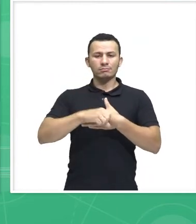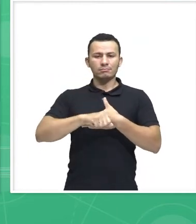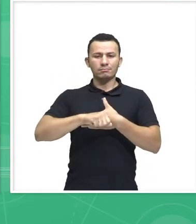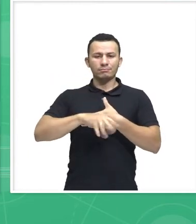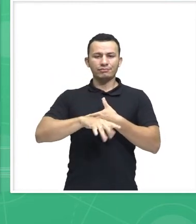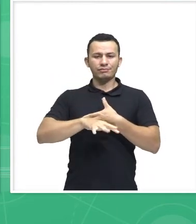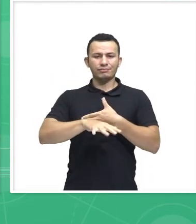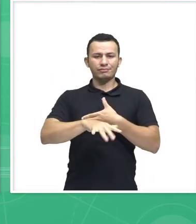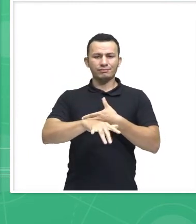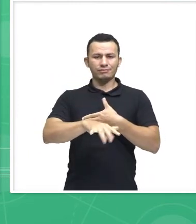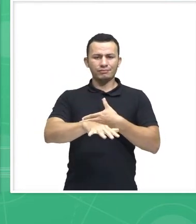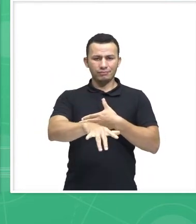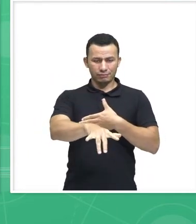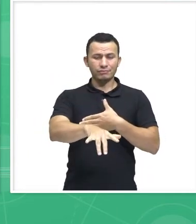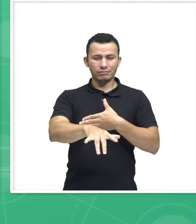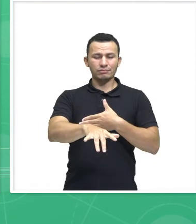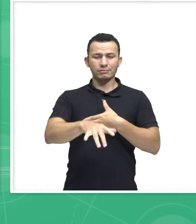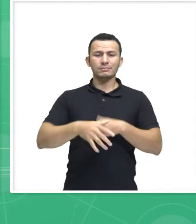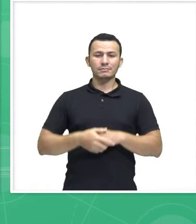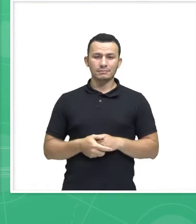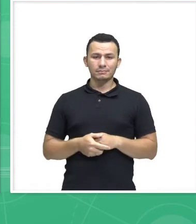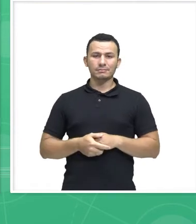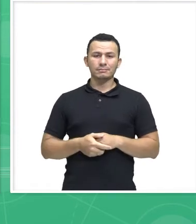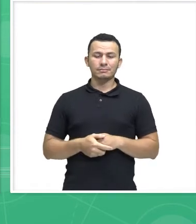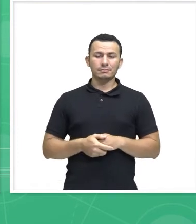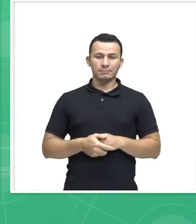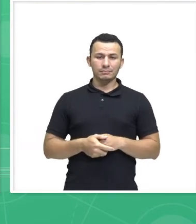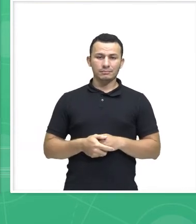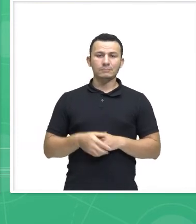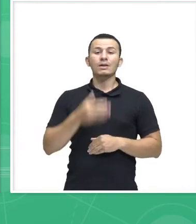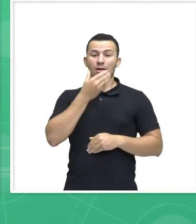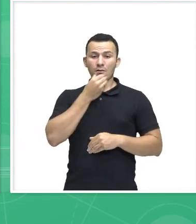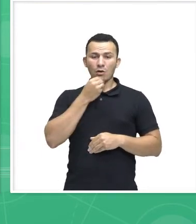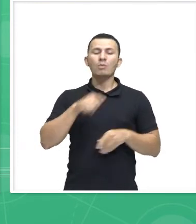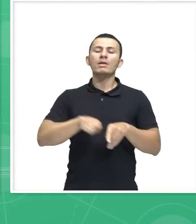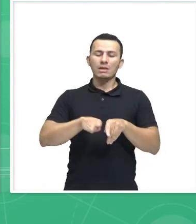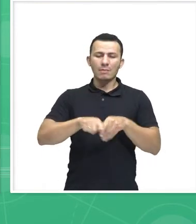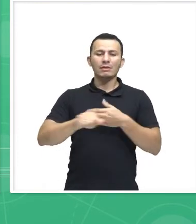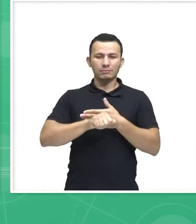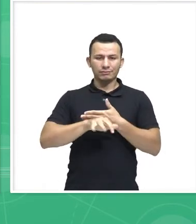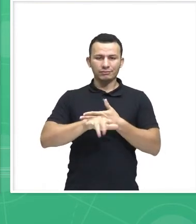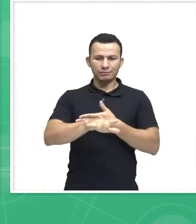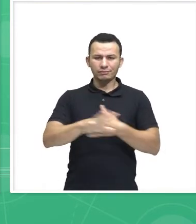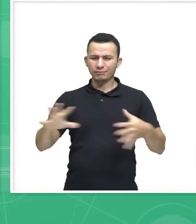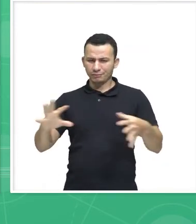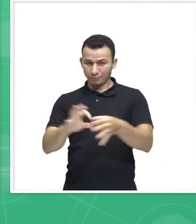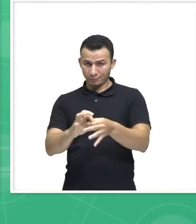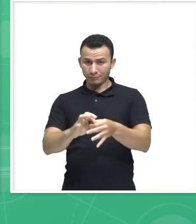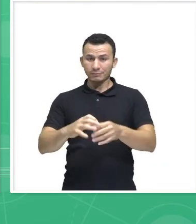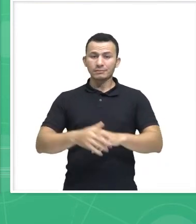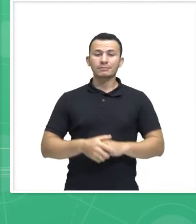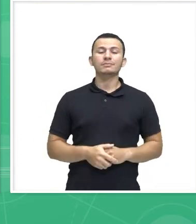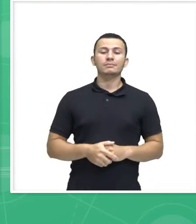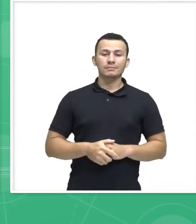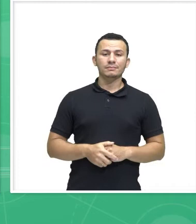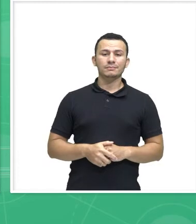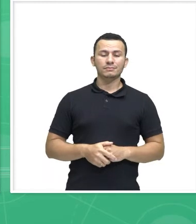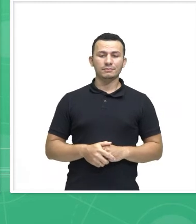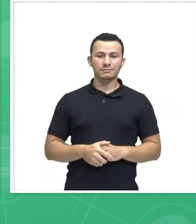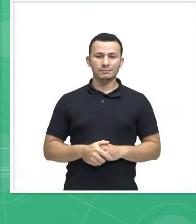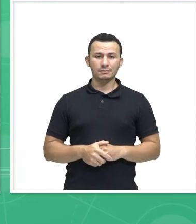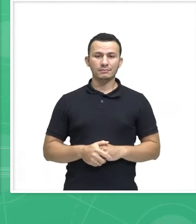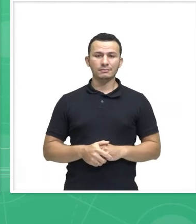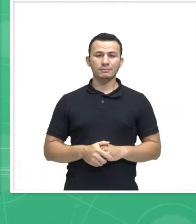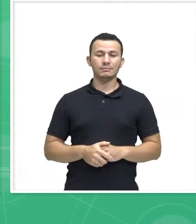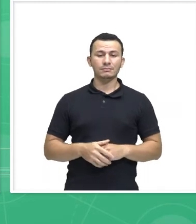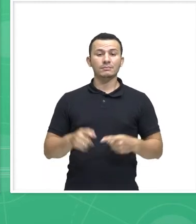vai fazer liberar os seus gametas e fazer essa fecundação que é externa desenvolvimento dos condrictes ele é direto dos osteíctes